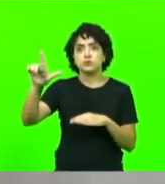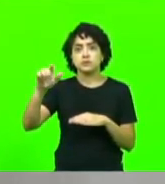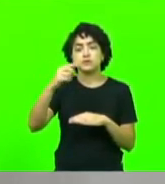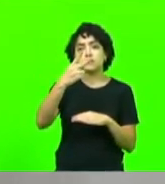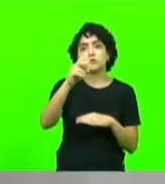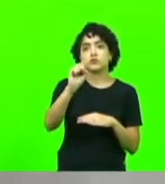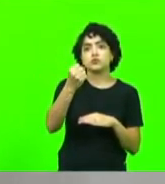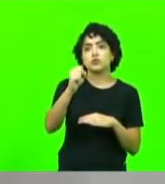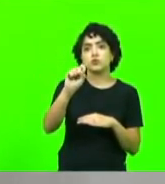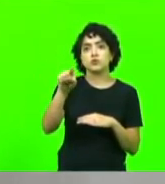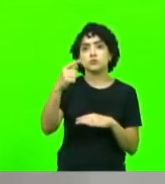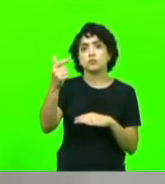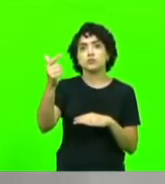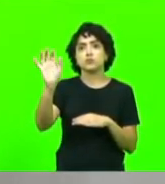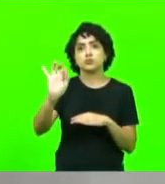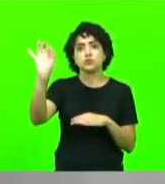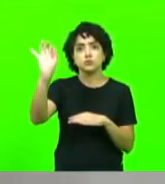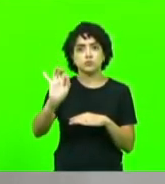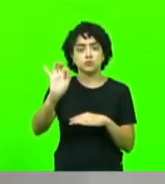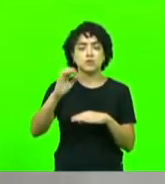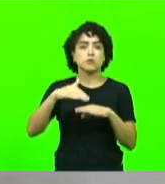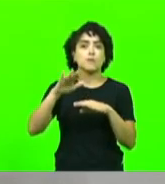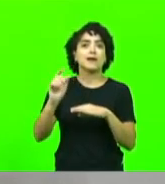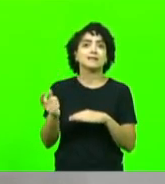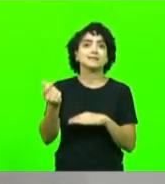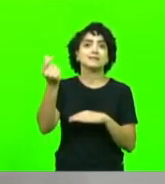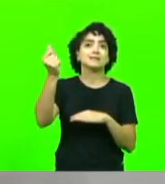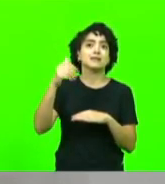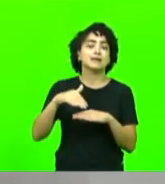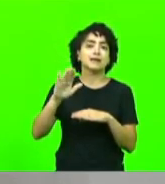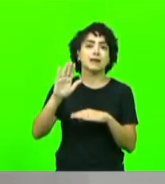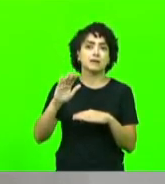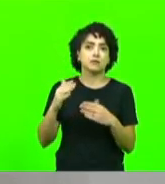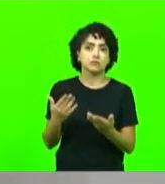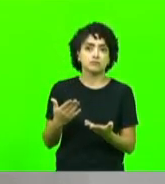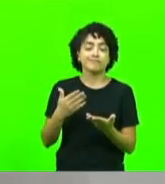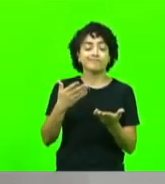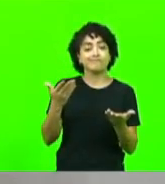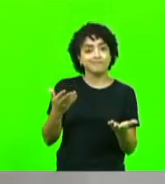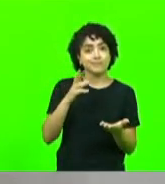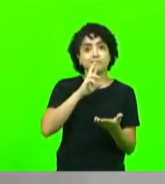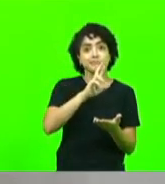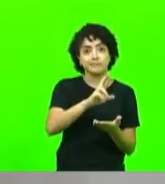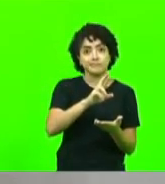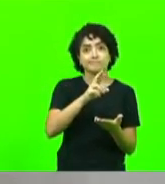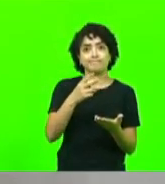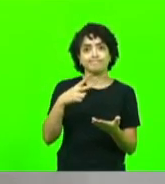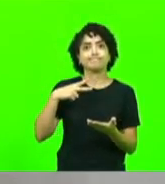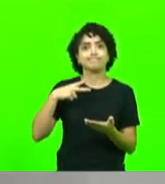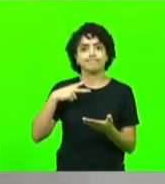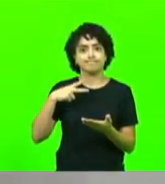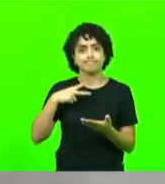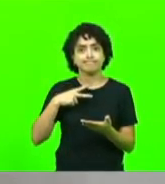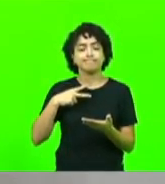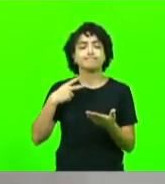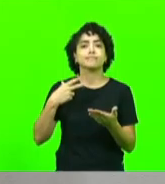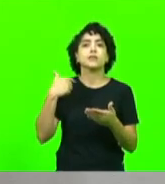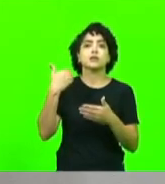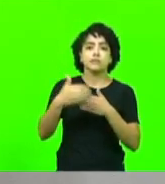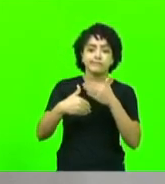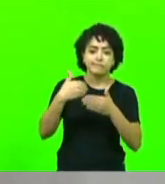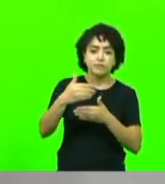28,2% mais caro. Este é o resultado da privatização. E por aí afora, vamos continuar privatizando. É isso que